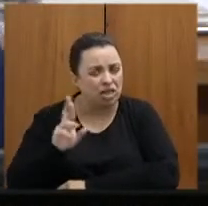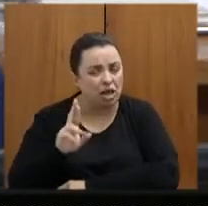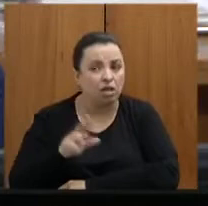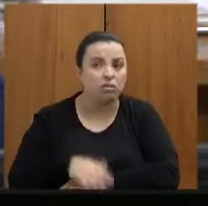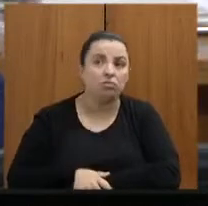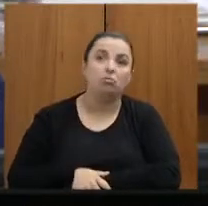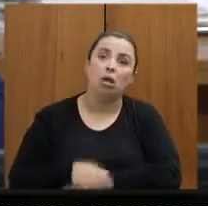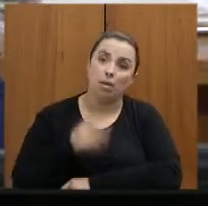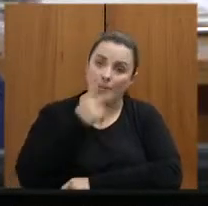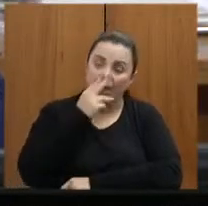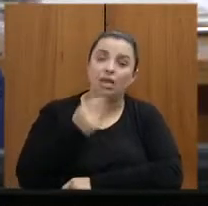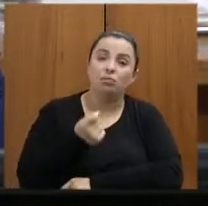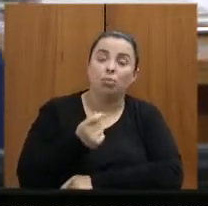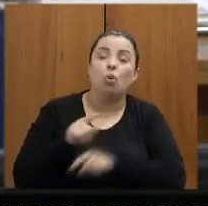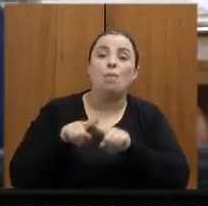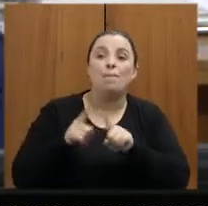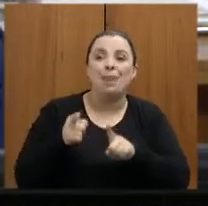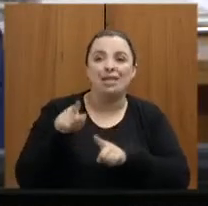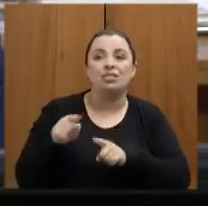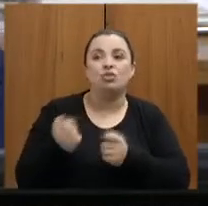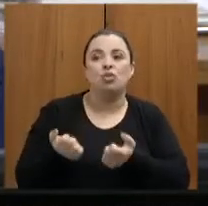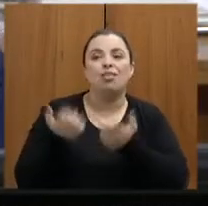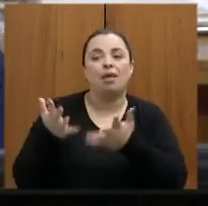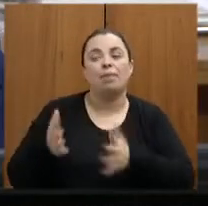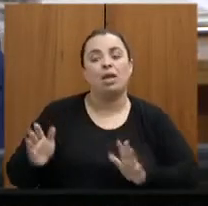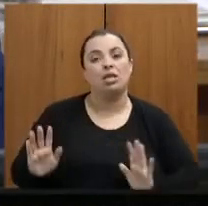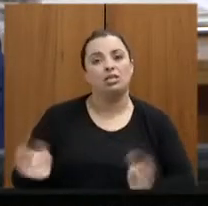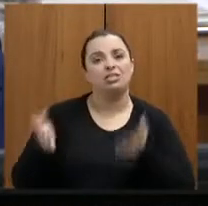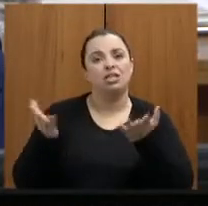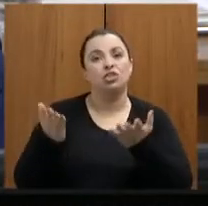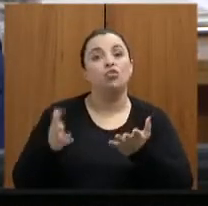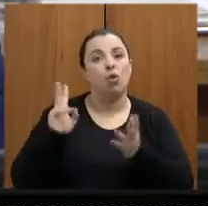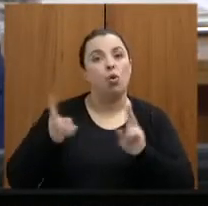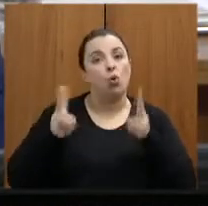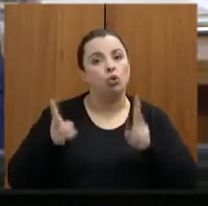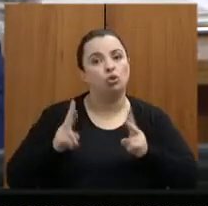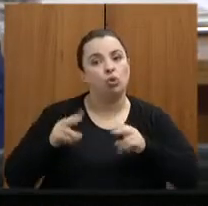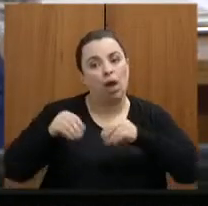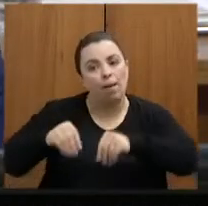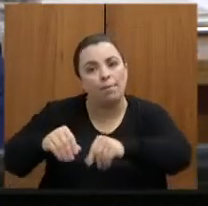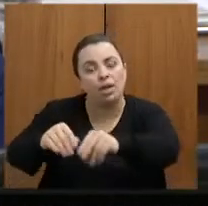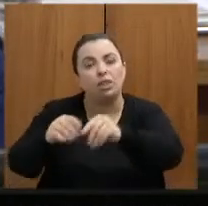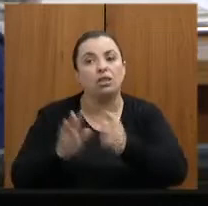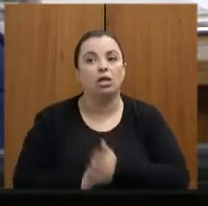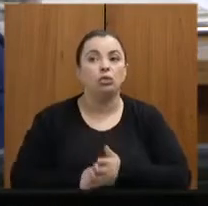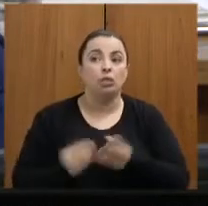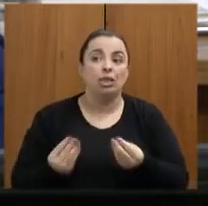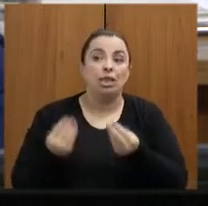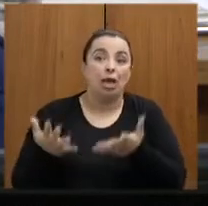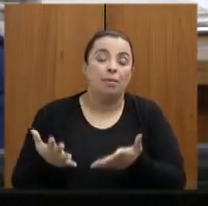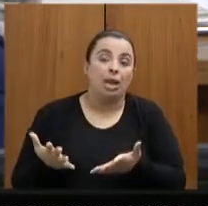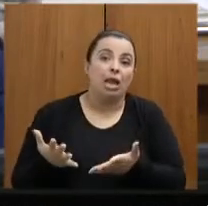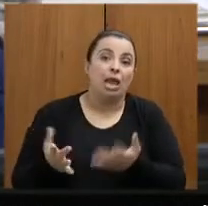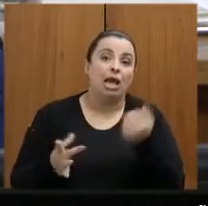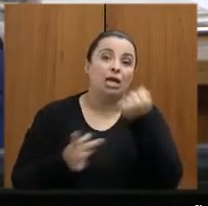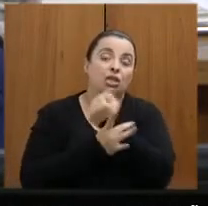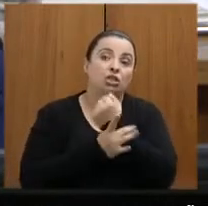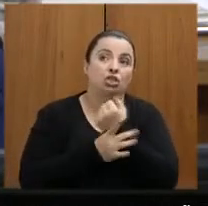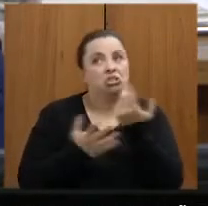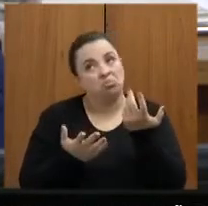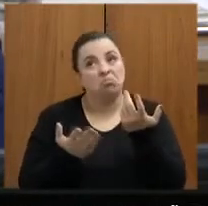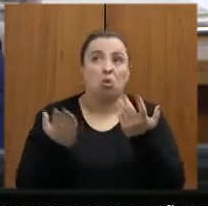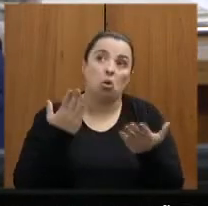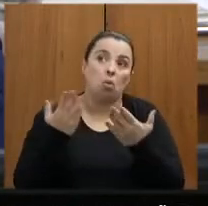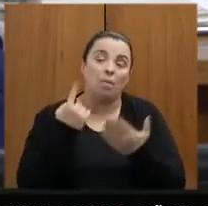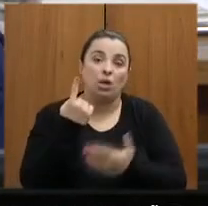incentiva e ele continuar plantando dá para ele uma garantia mesmo que seja um recurso pequeno de um salário mas naquela região você